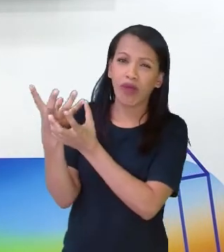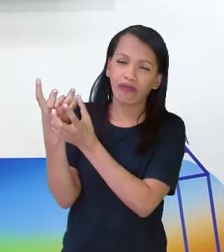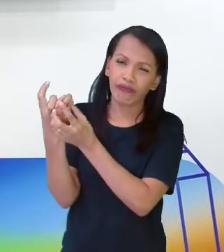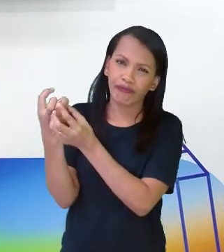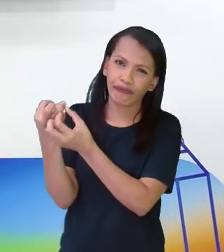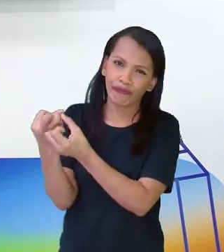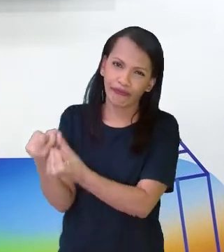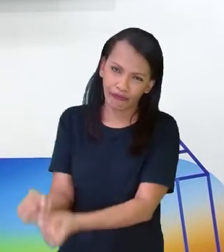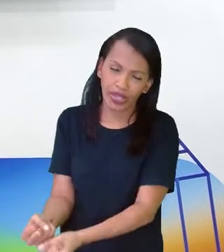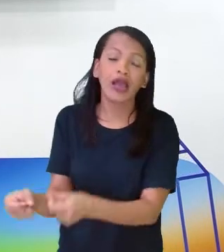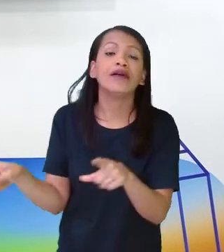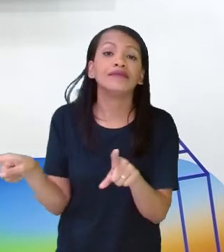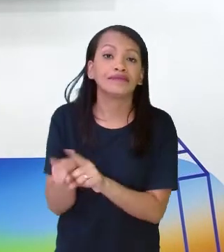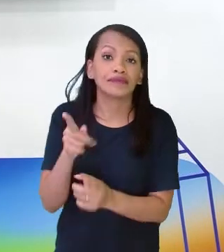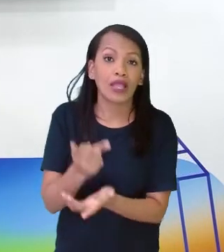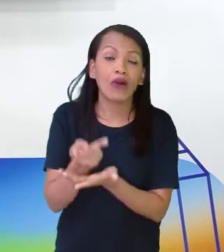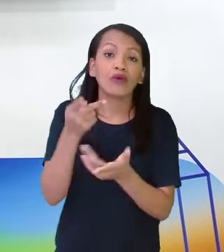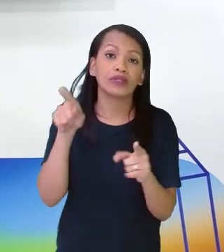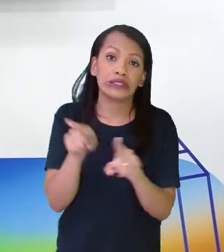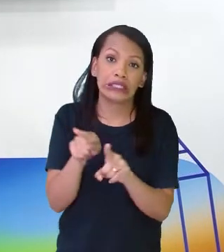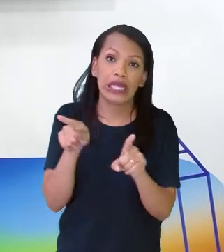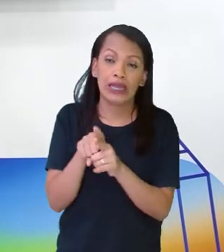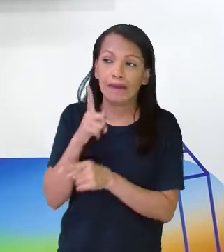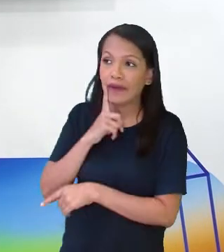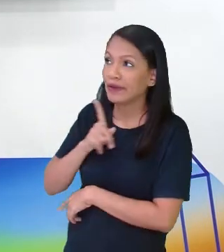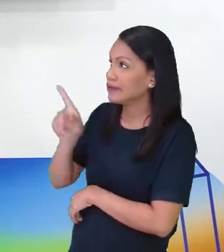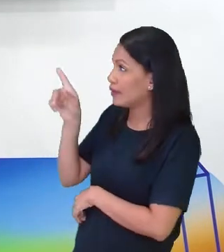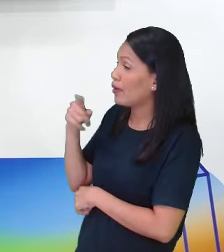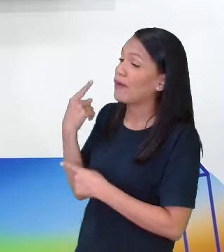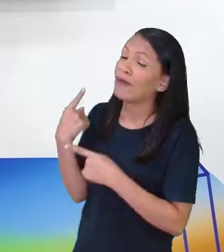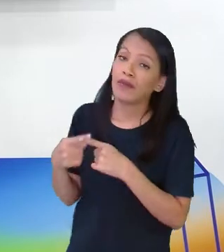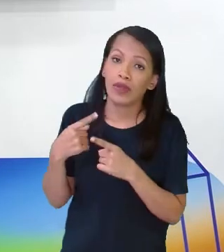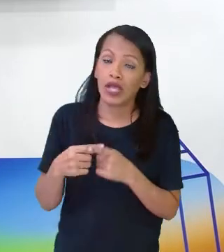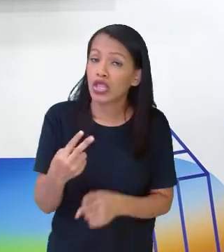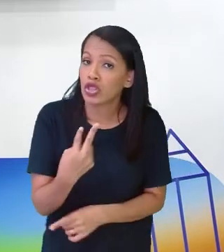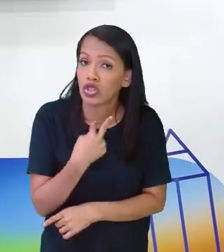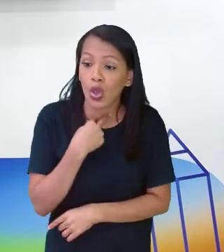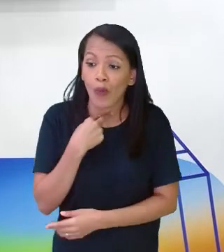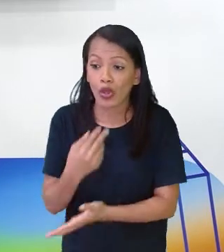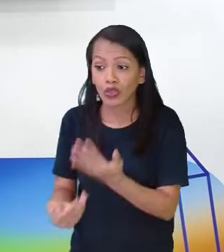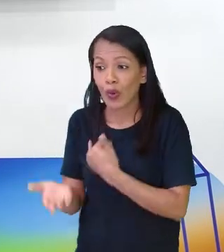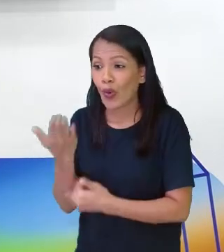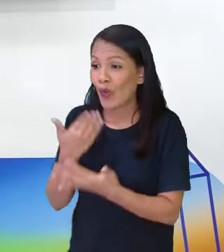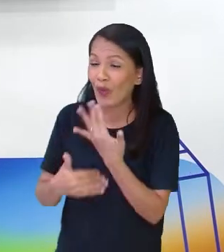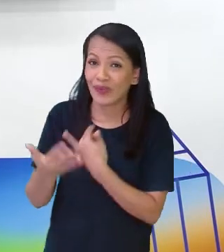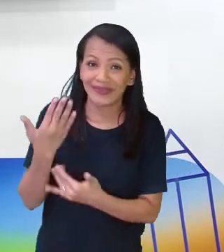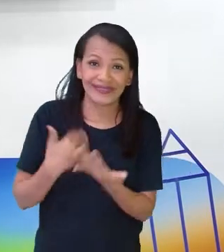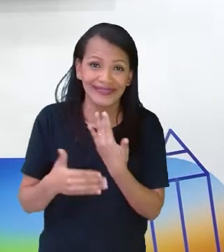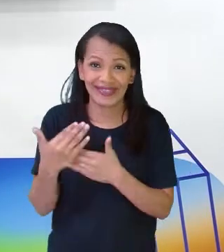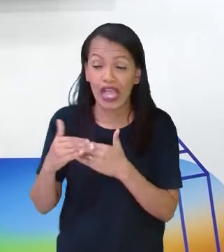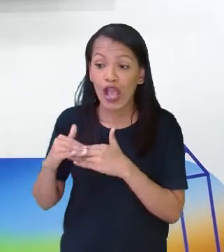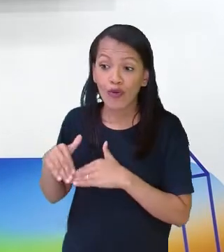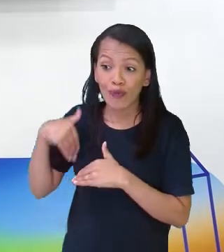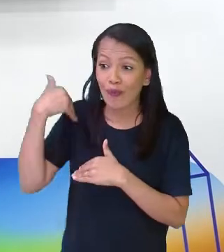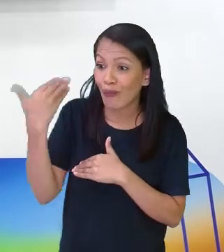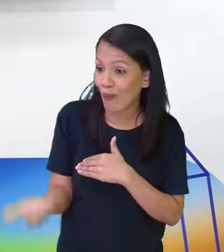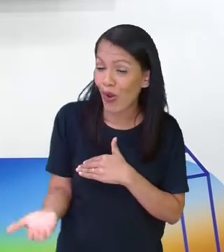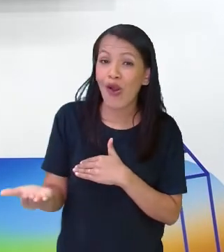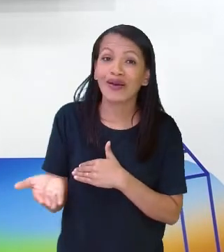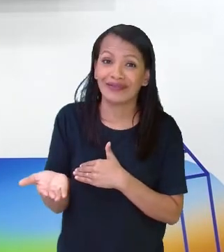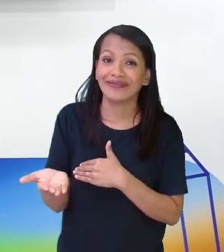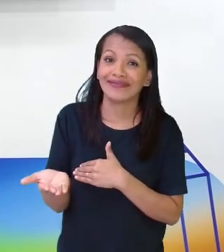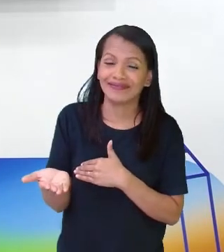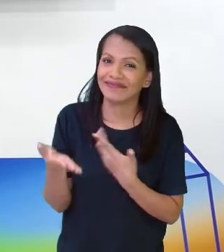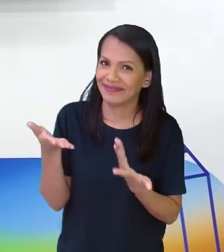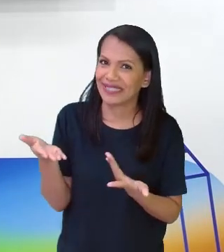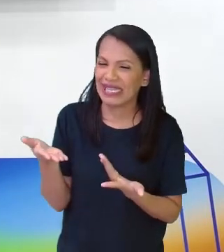acontece com os industrializados também, por isso que existe uma data de validade. A gente não pode consumir alimentos fora da data de validade.